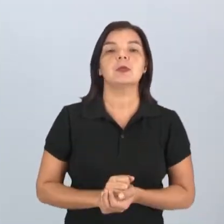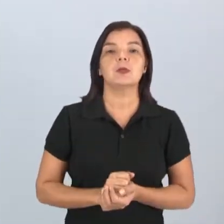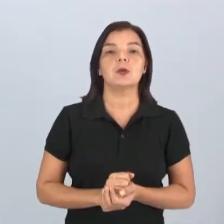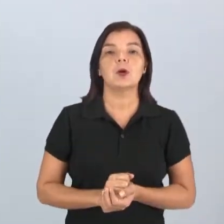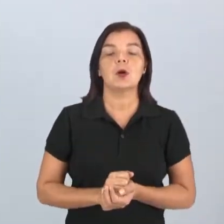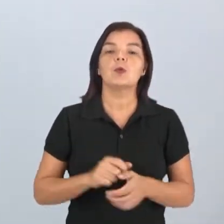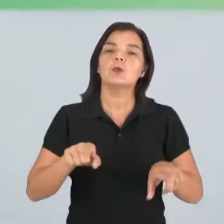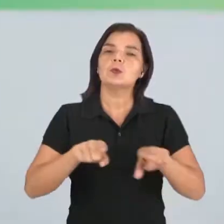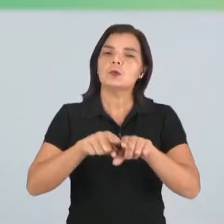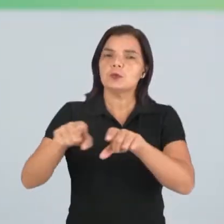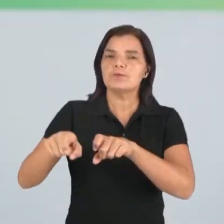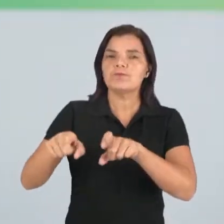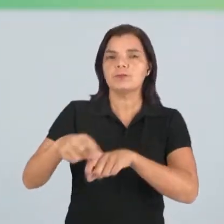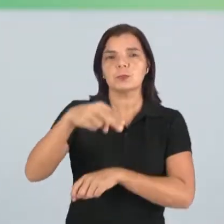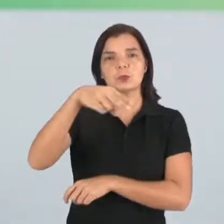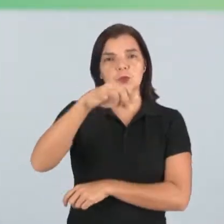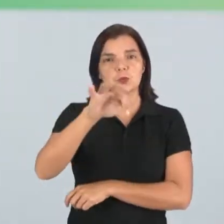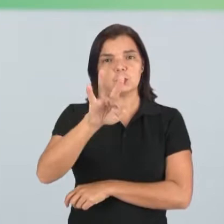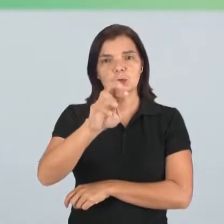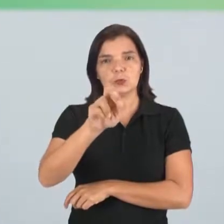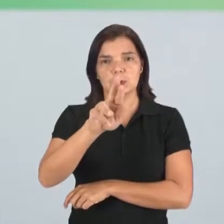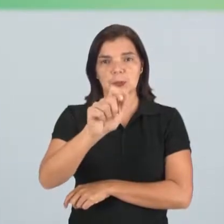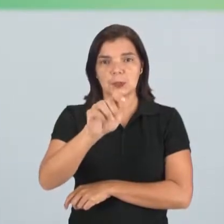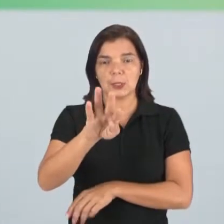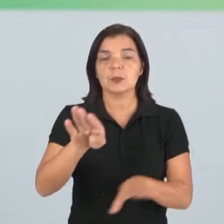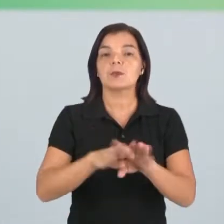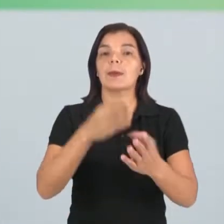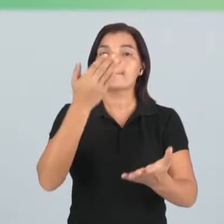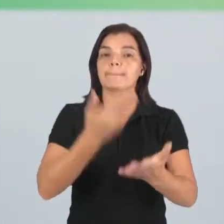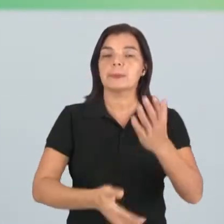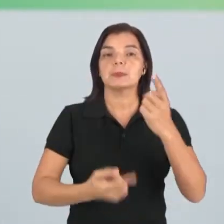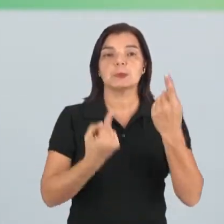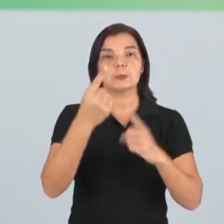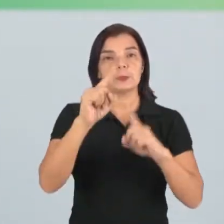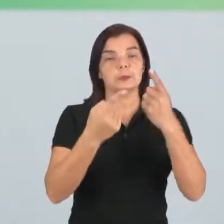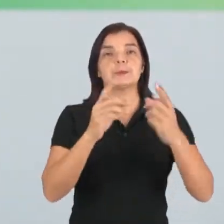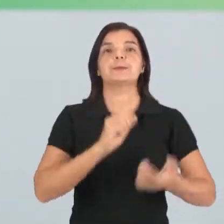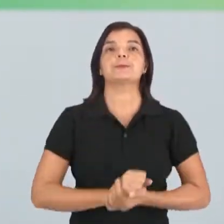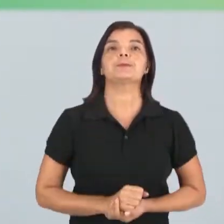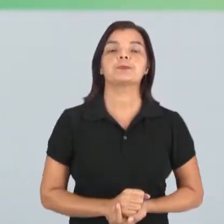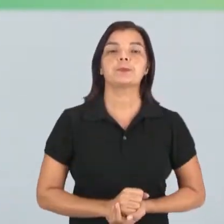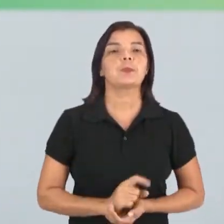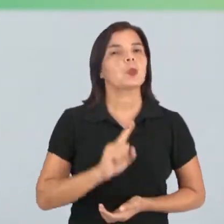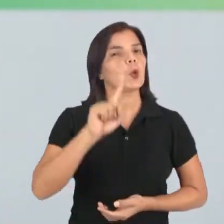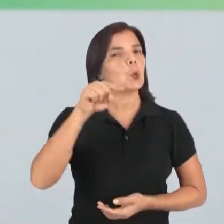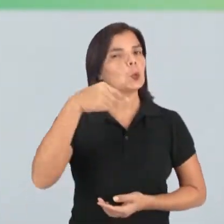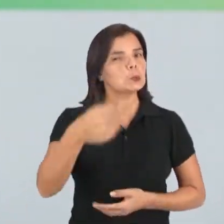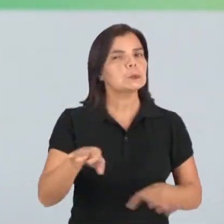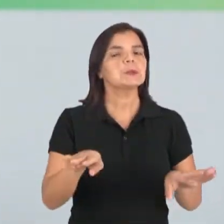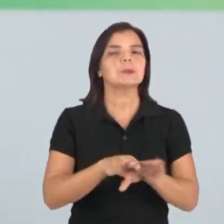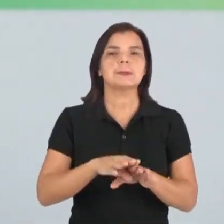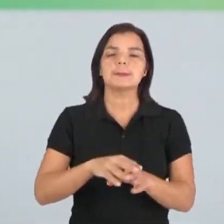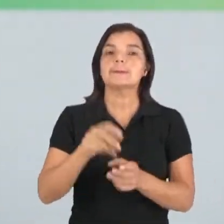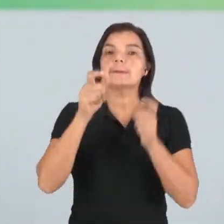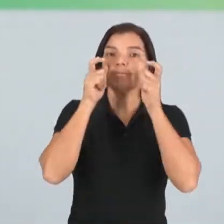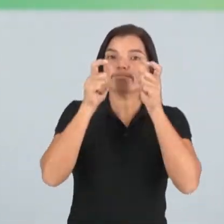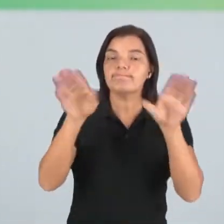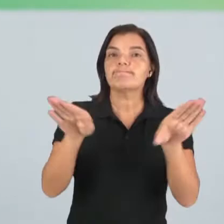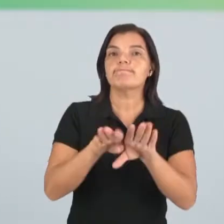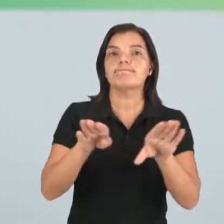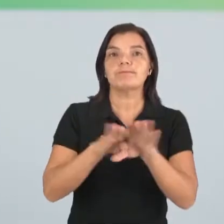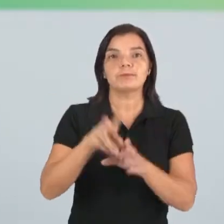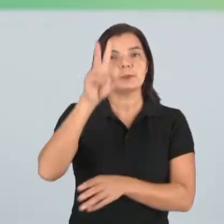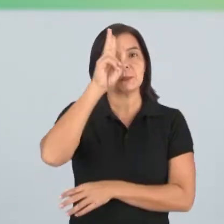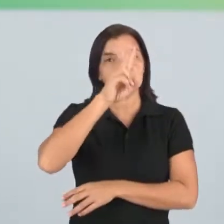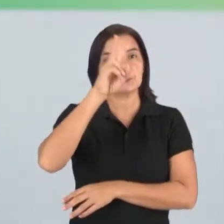de nitrato que ele vai perder para o Chile. Enfim, outra coisa super interessante e importante que a gente